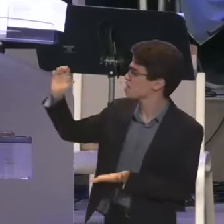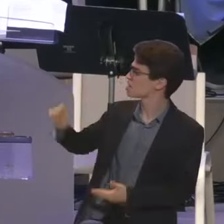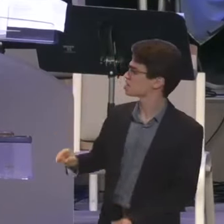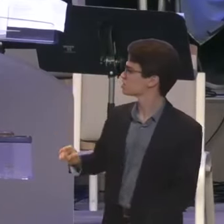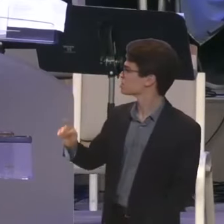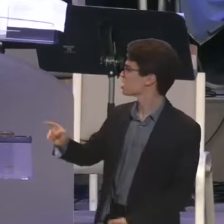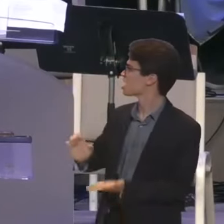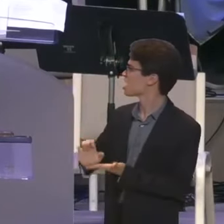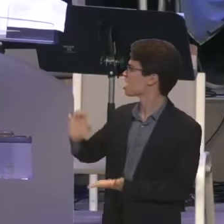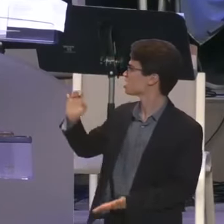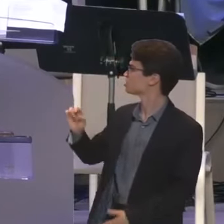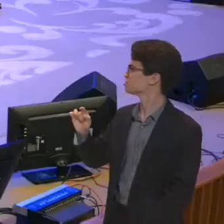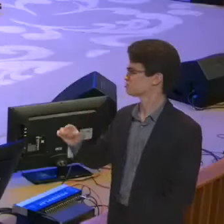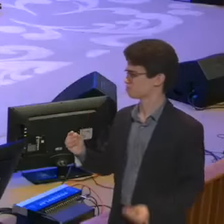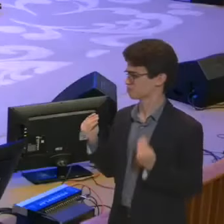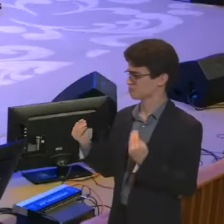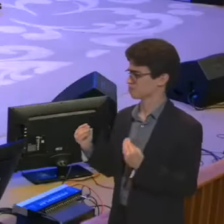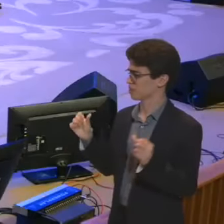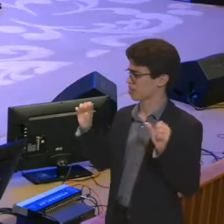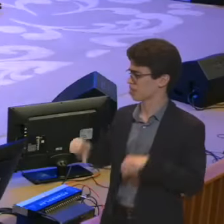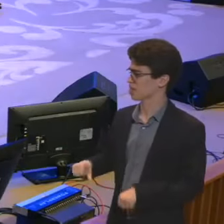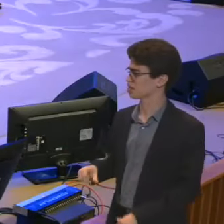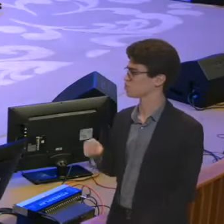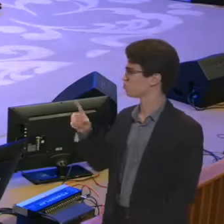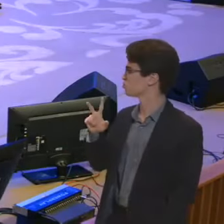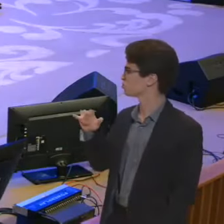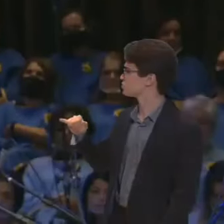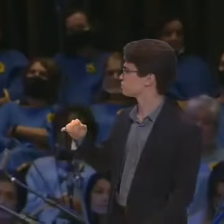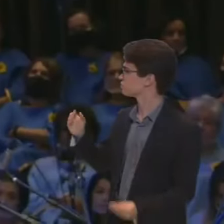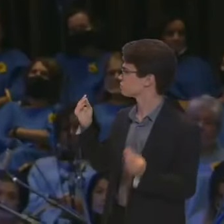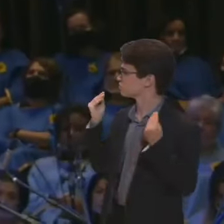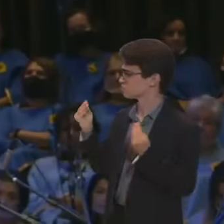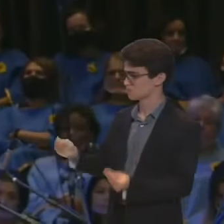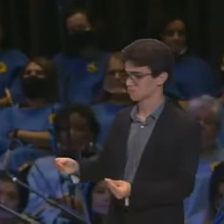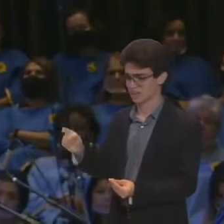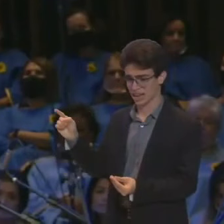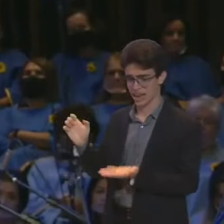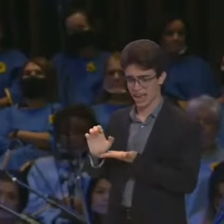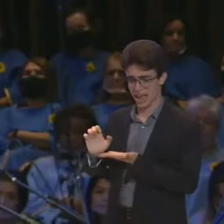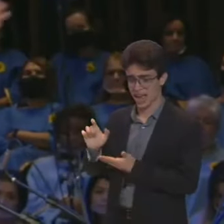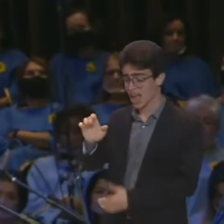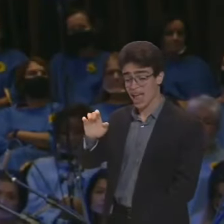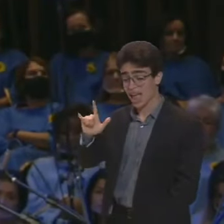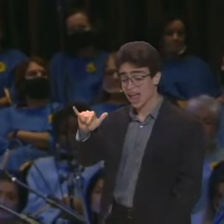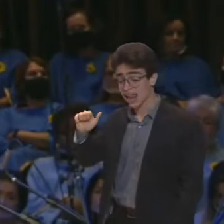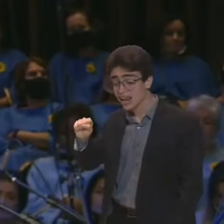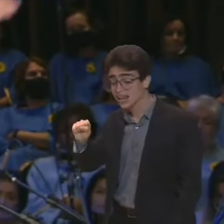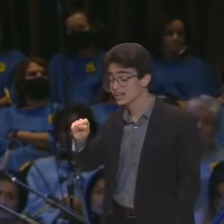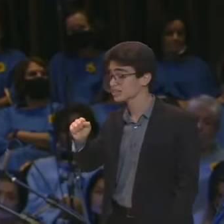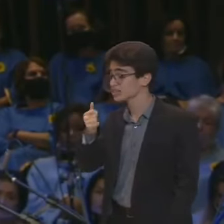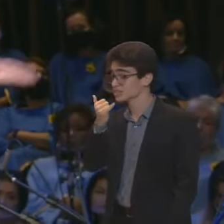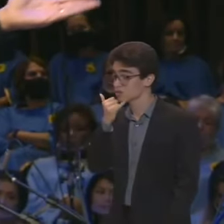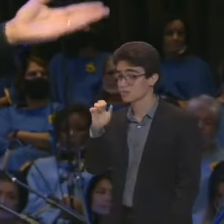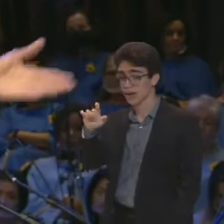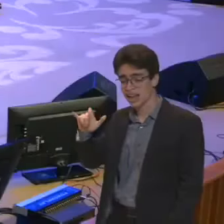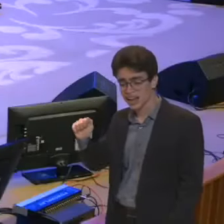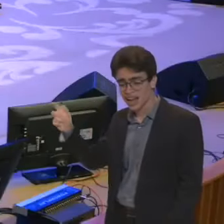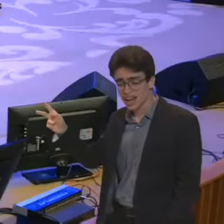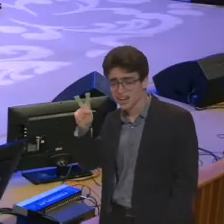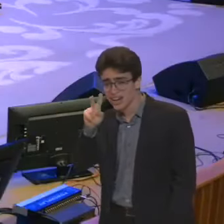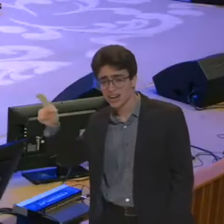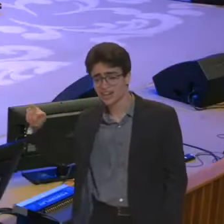é um fracasso. O Senhor vai entregar a tarefa missionária para o Elias? Michel, vê só o